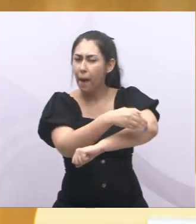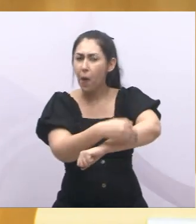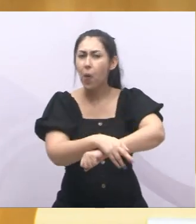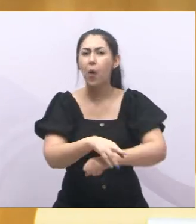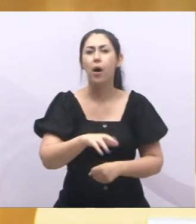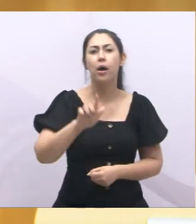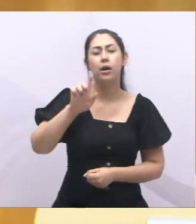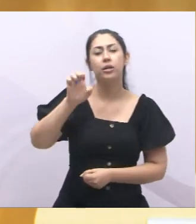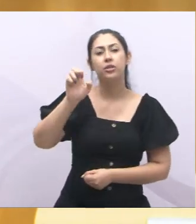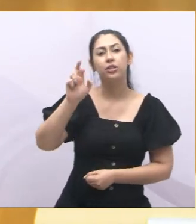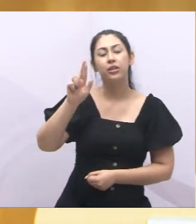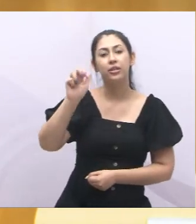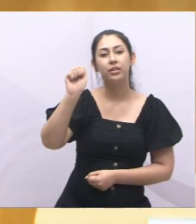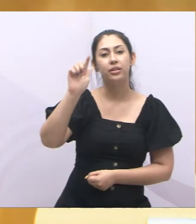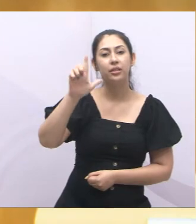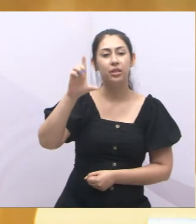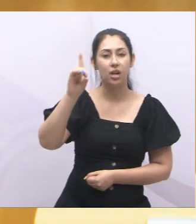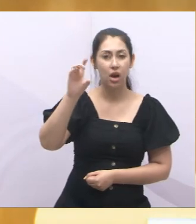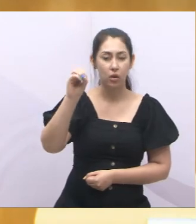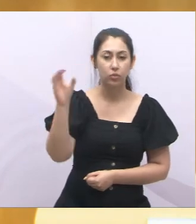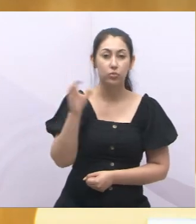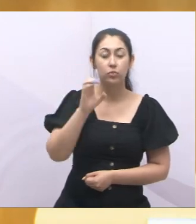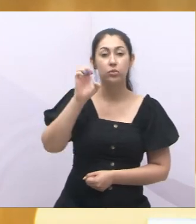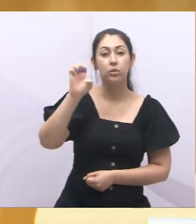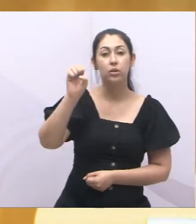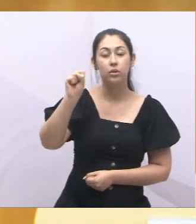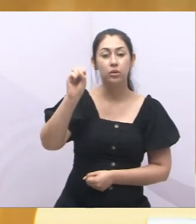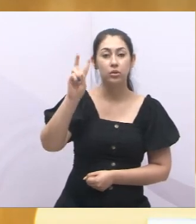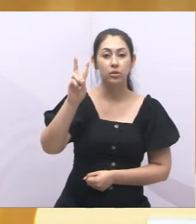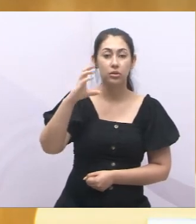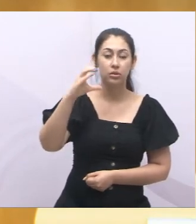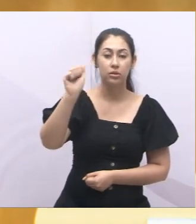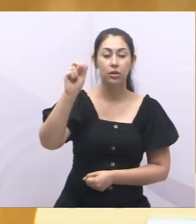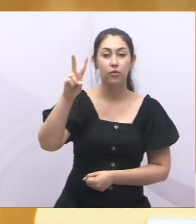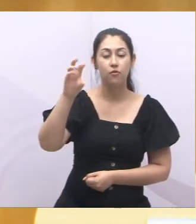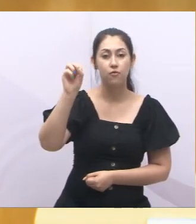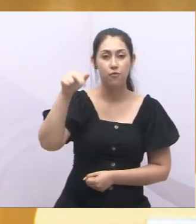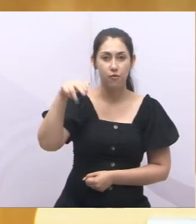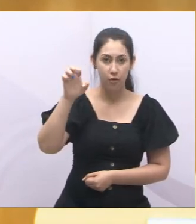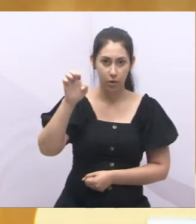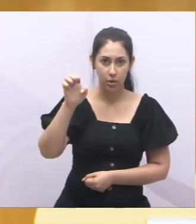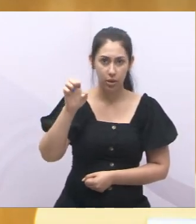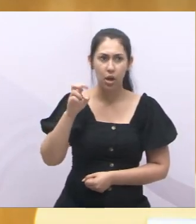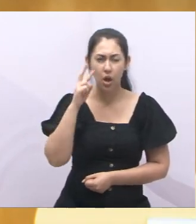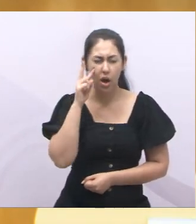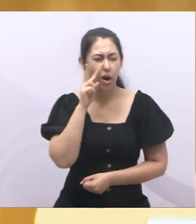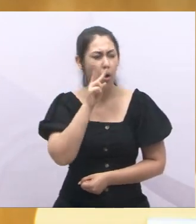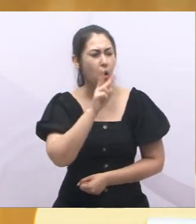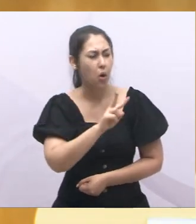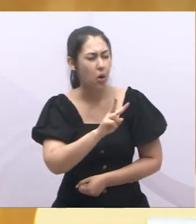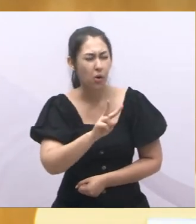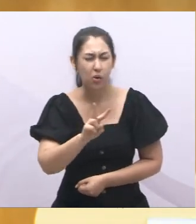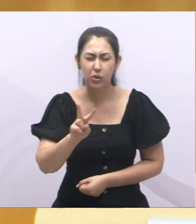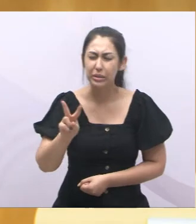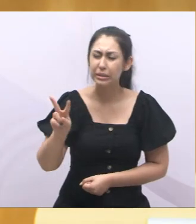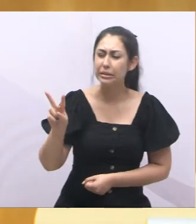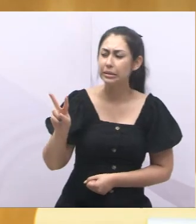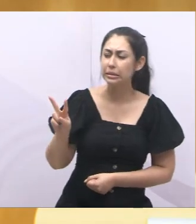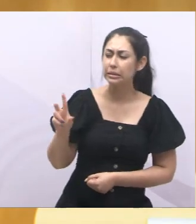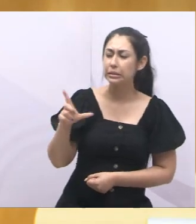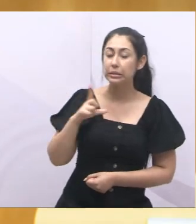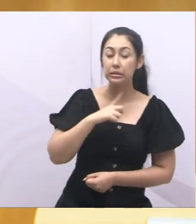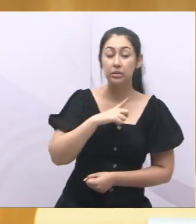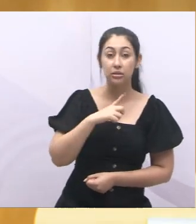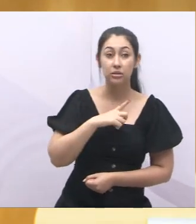Scavone, logo na entrada, em uma das entradas de Jacareí, a nossa estrada velha. Do lado direito, nós vamos